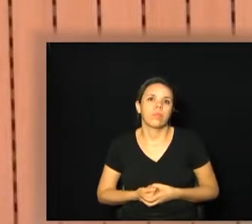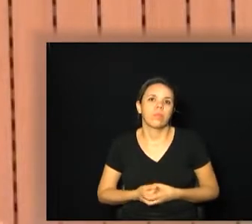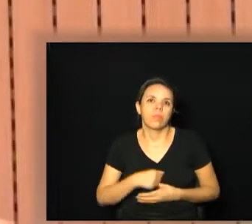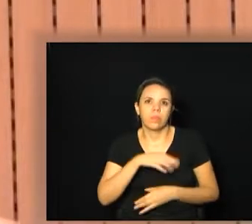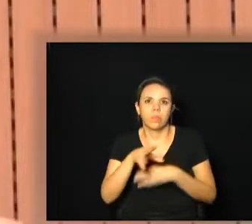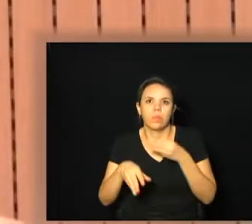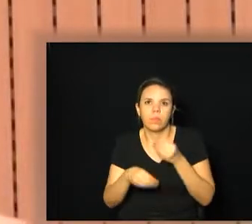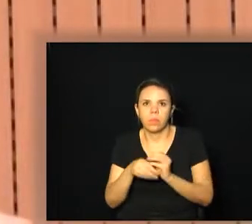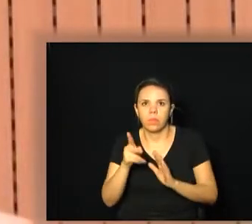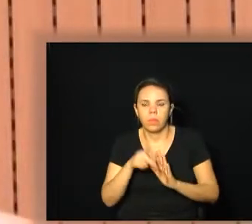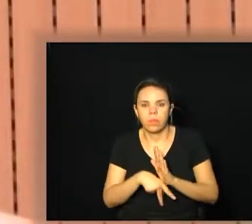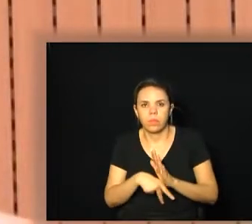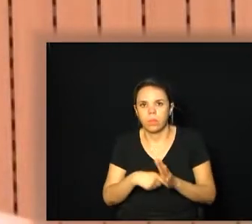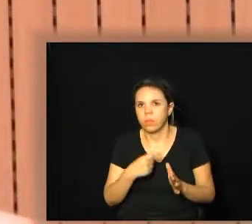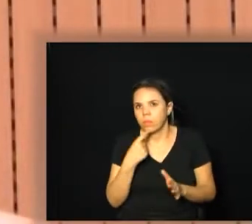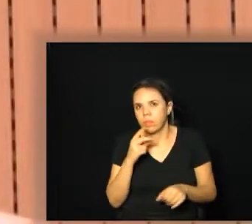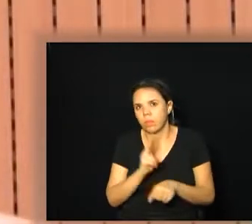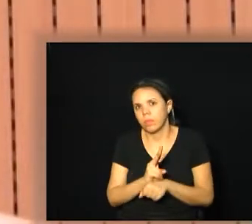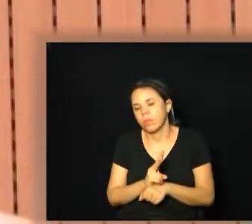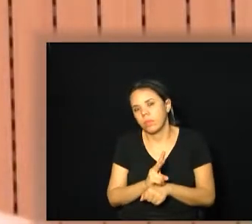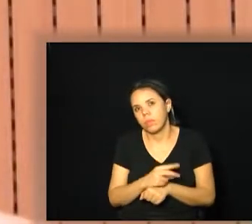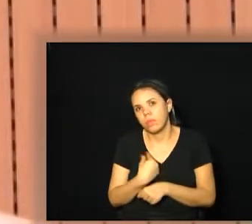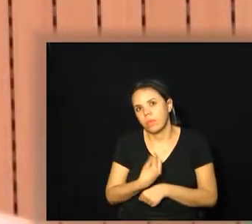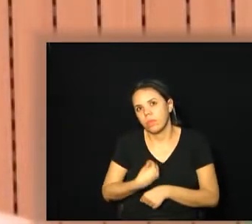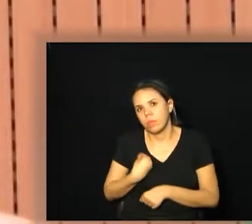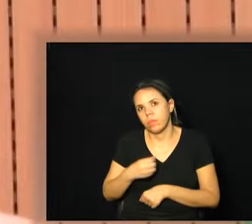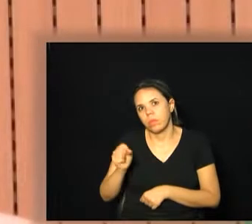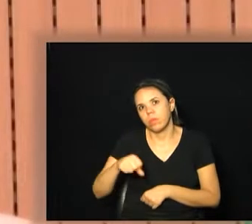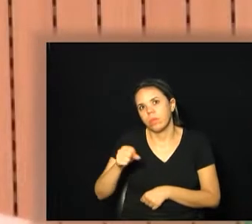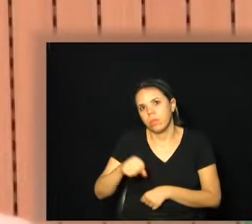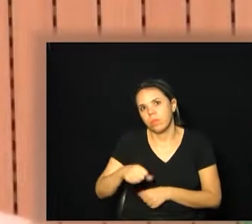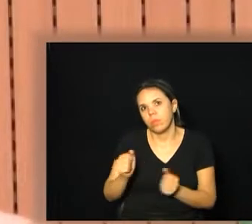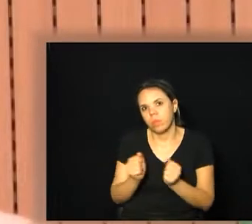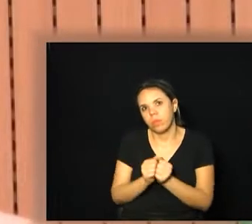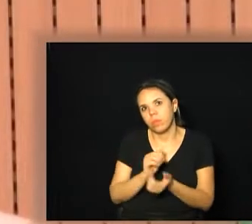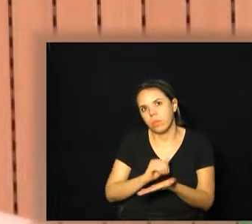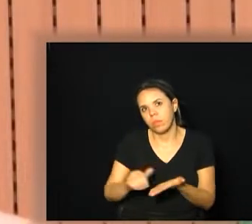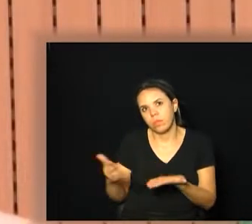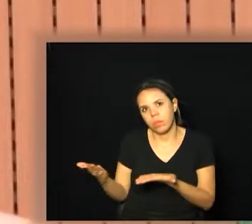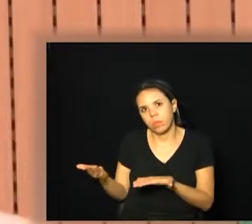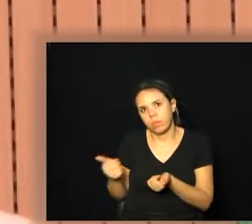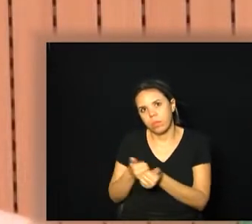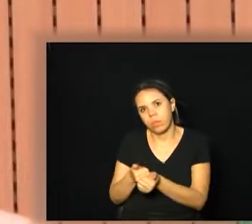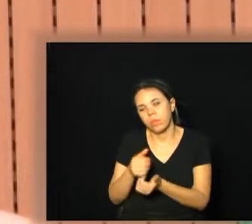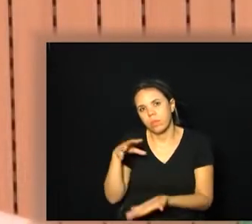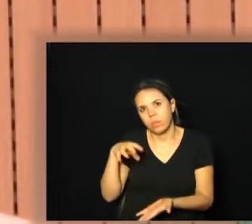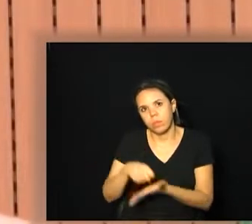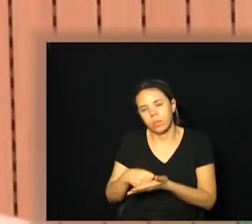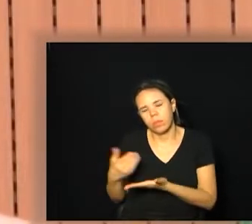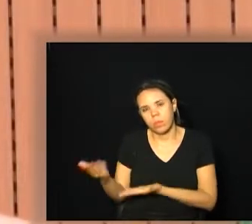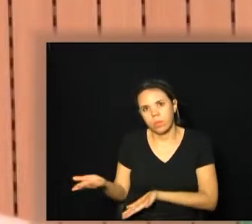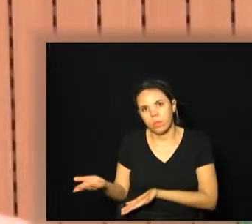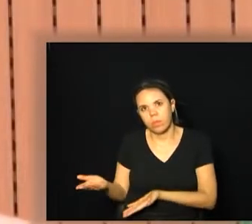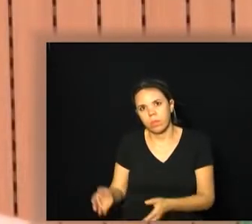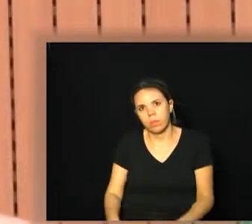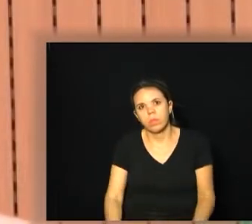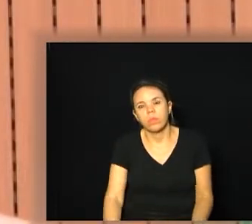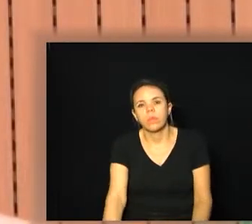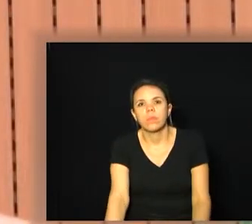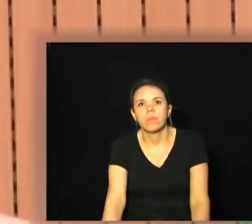incluídos nesse projeto do Campinas Protege. Então nós estaremos sim, junto às secretarias, acompanhando o cadastro, inclusive.